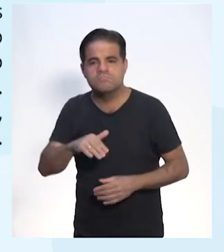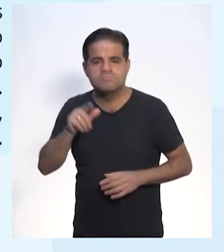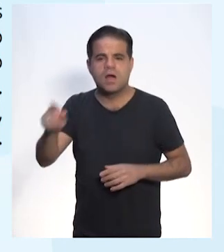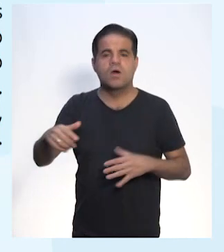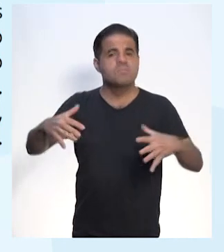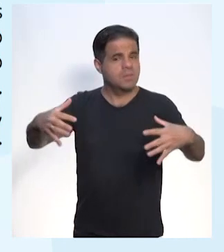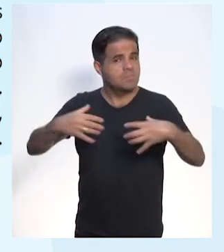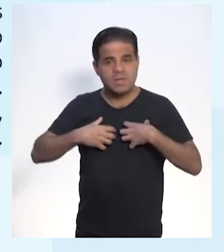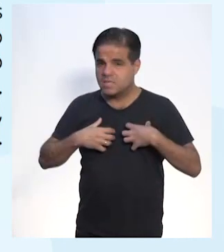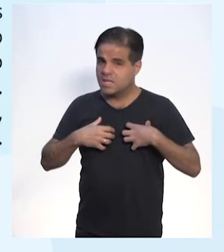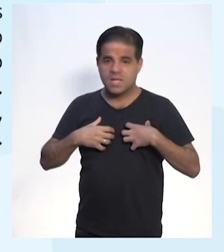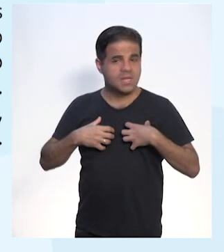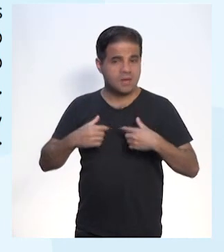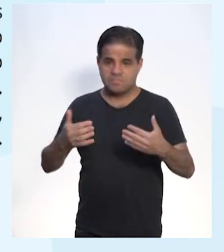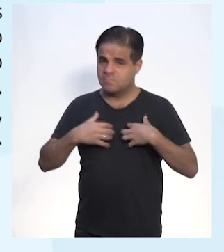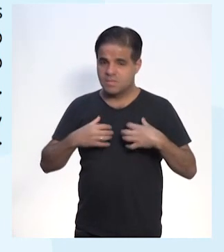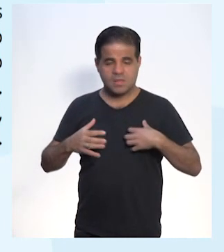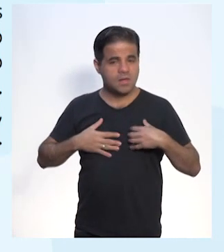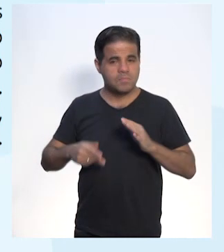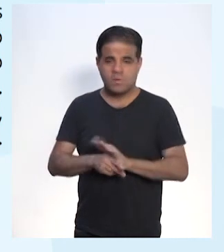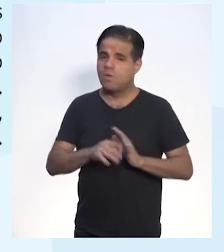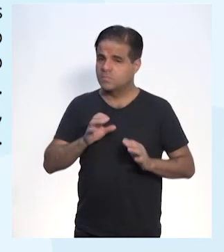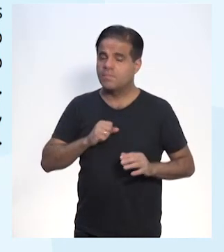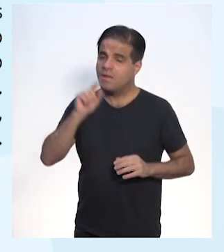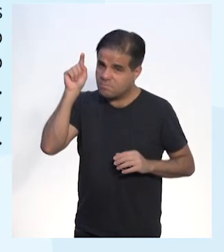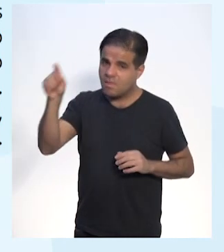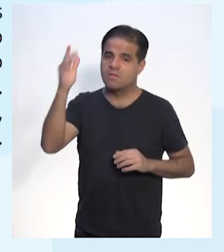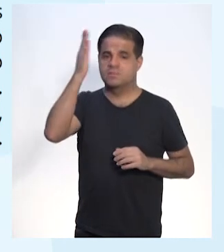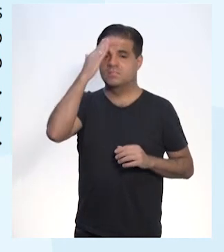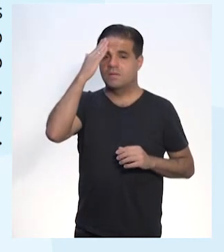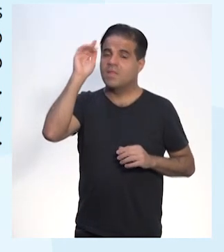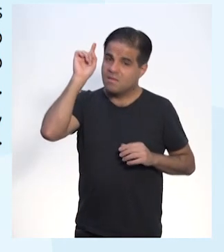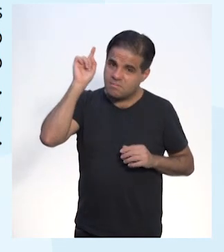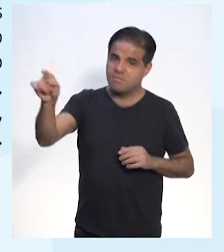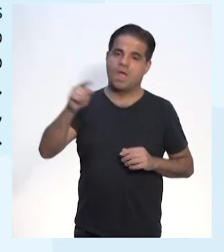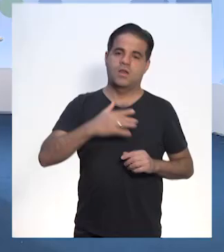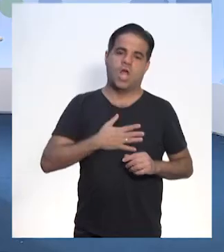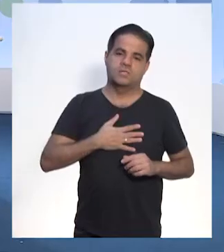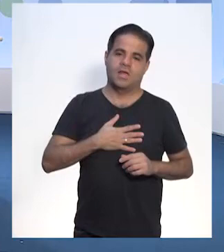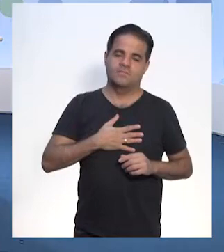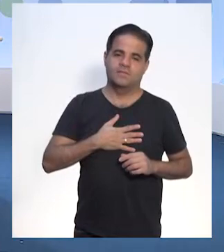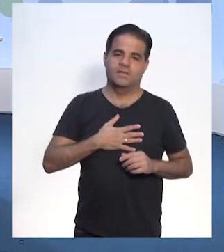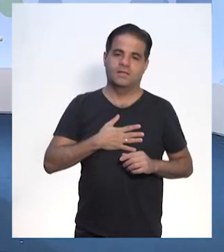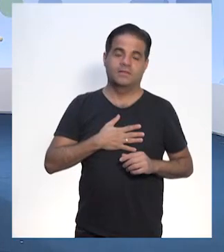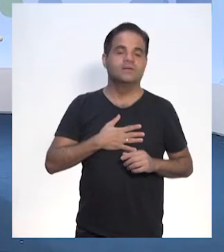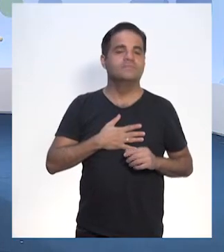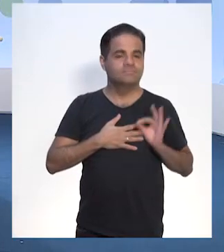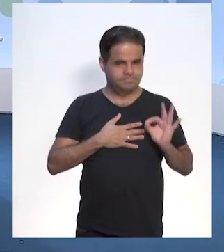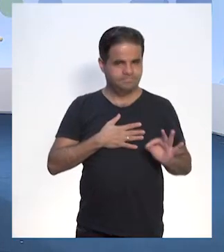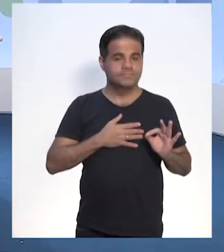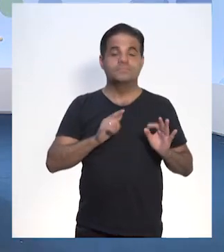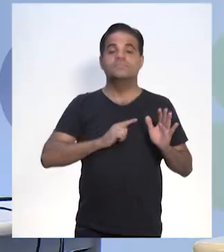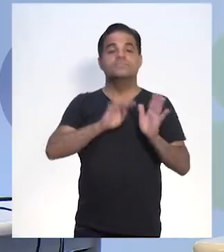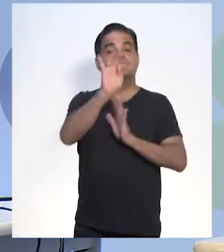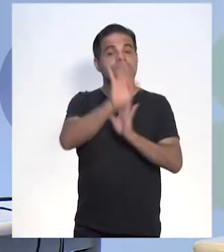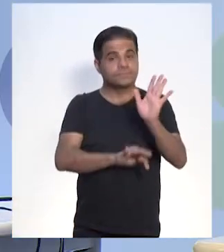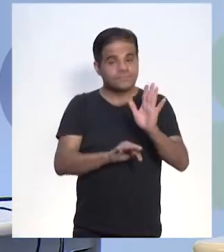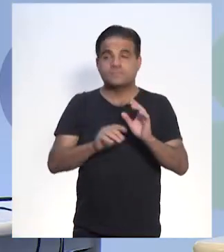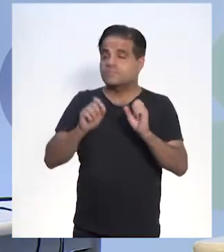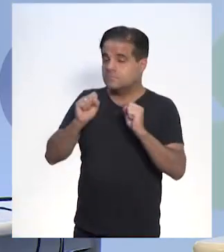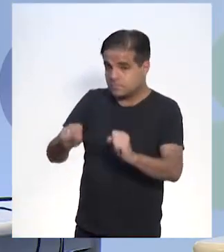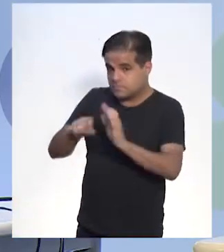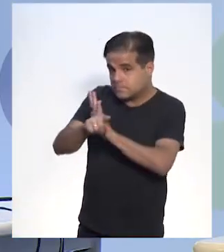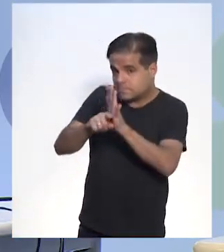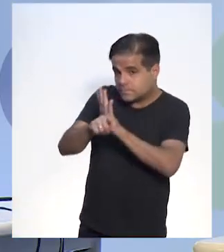ficaram tristes e censuravam-se porque não tinham induzido o girassol a mudar de atitude. A mais triste de todas